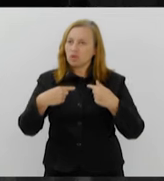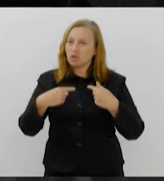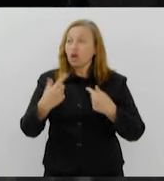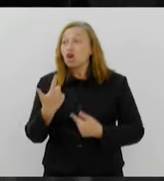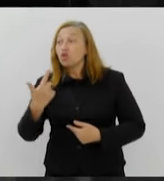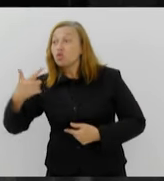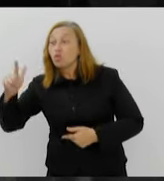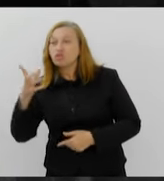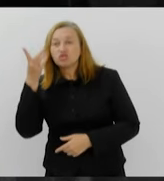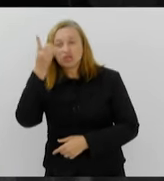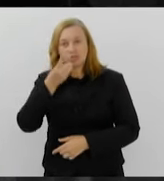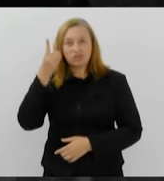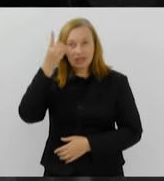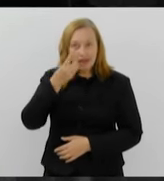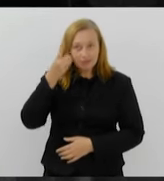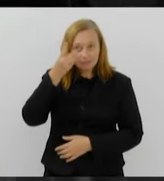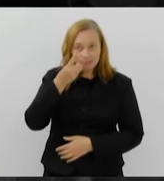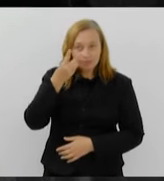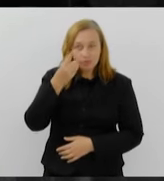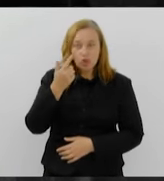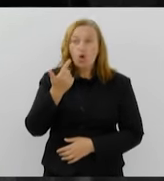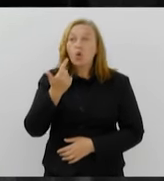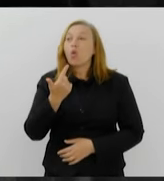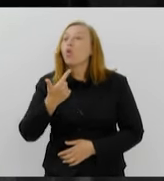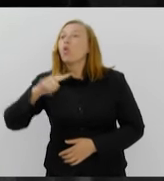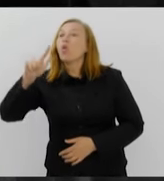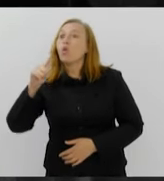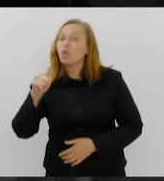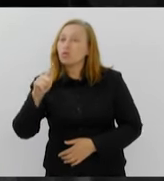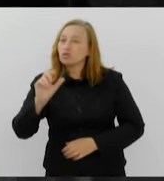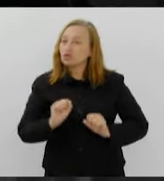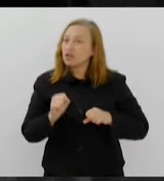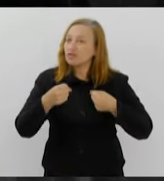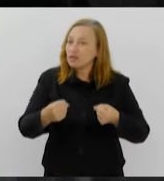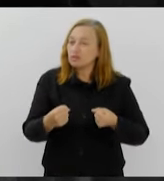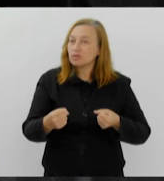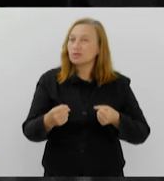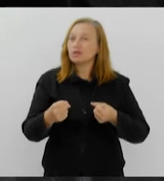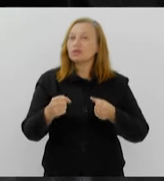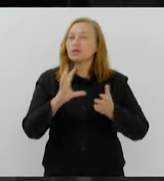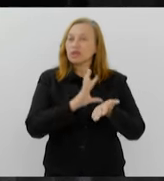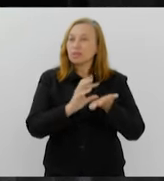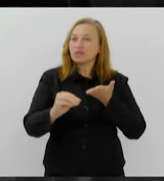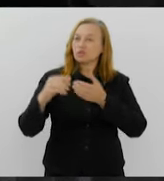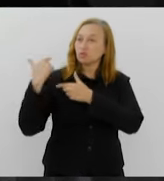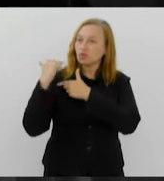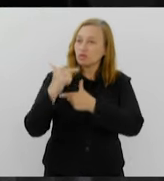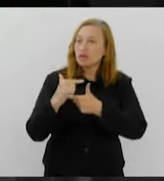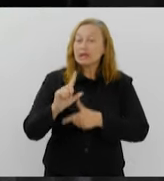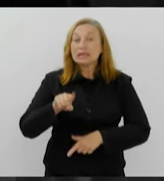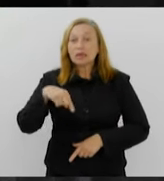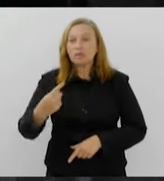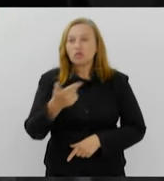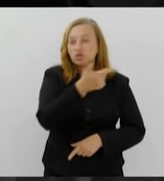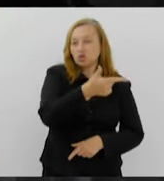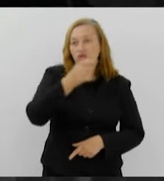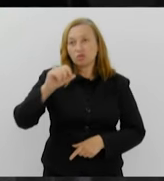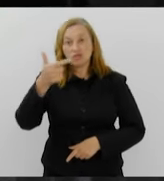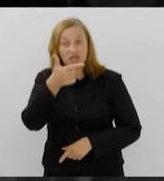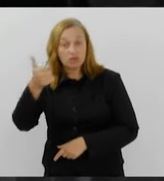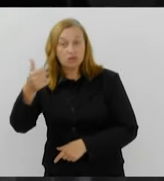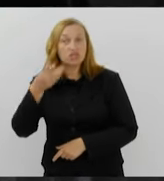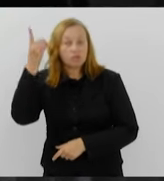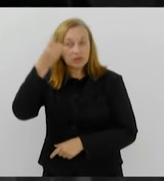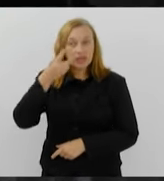outros deputados afrontou outros outros Defensores da pauta conservadora depois em 2022 Deputado Luis